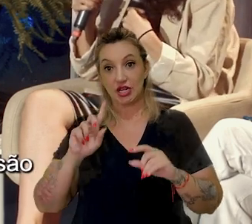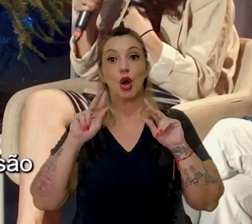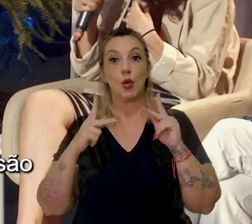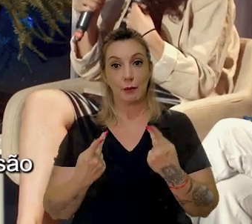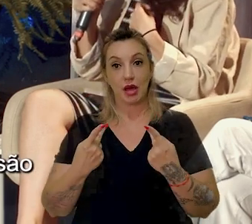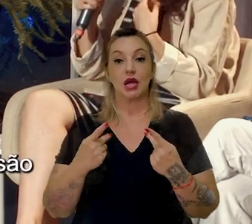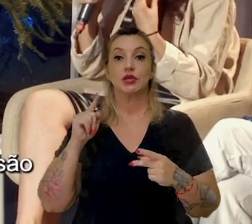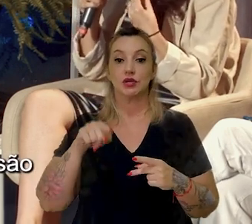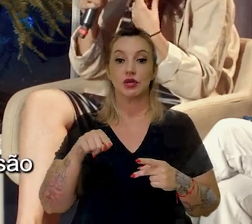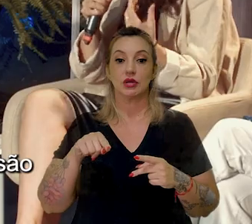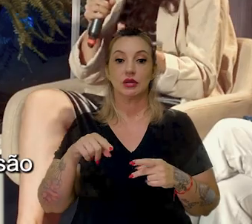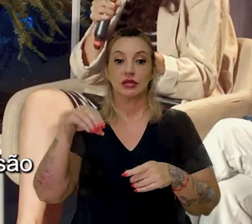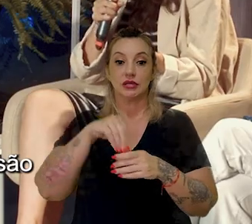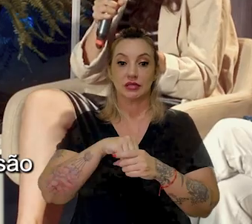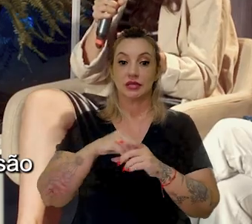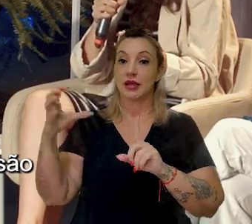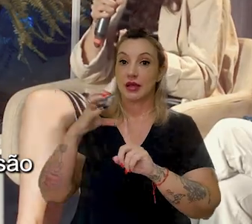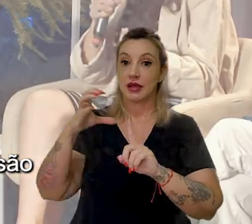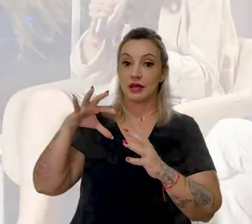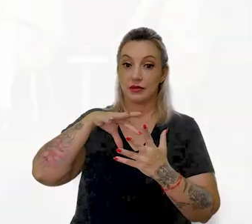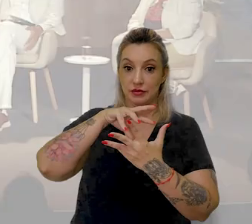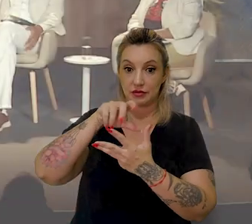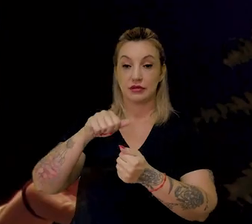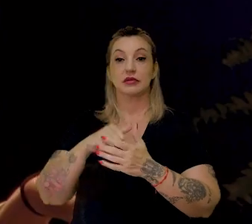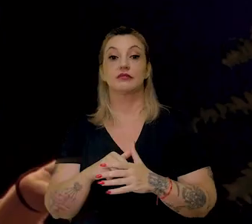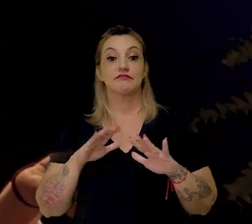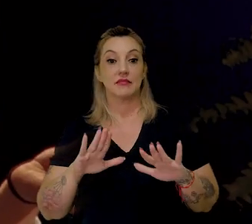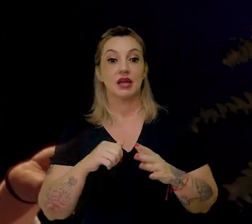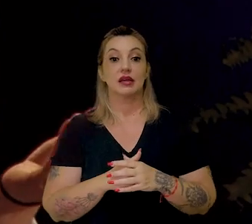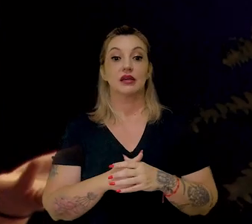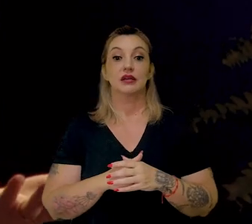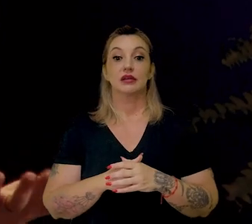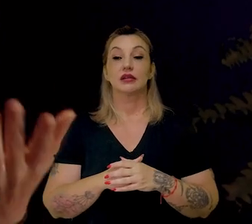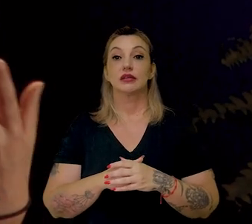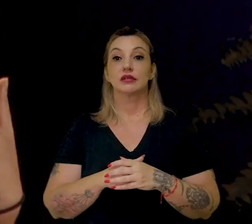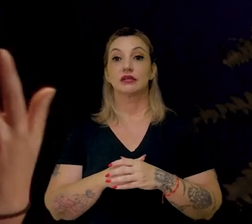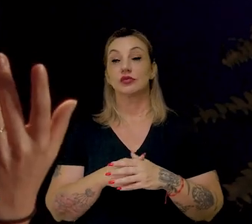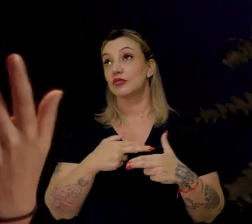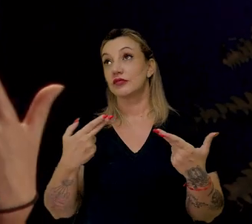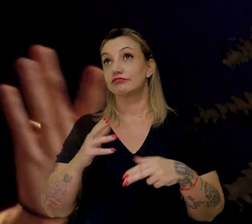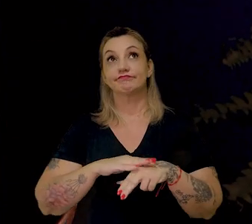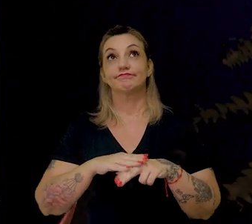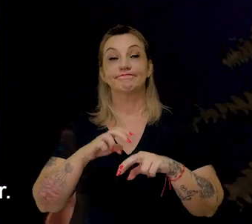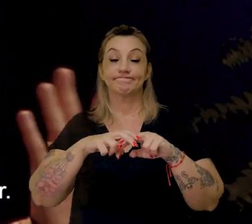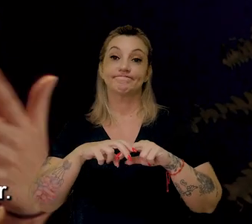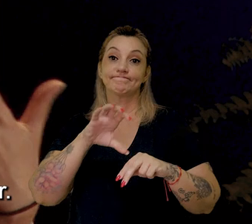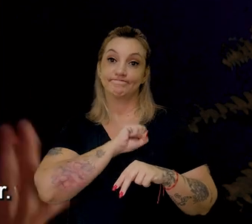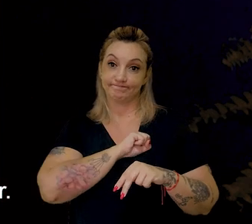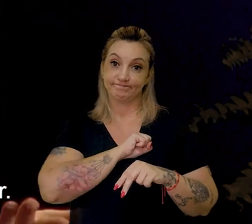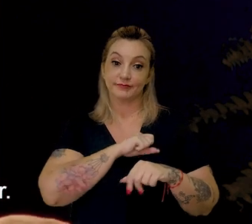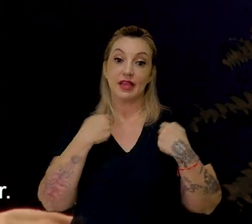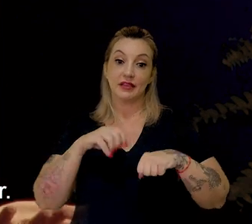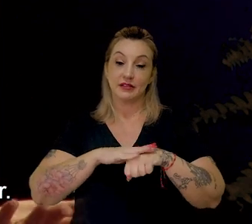que que se tá tendo essa pressão a nível internacional mas uma coisa é quando a gente não faz pelo amor a gente também